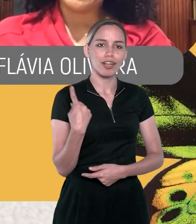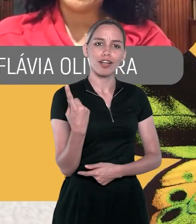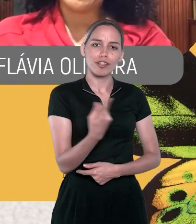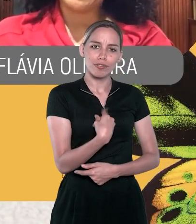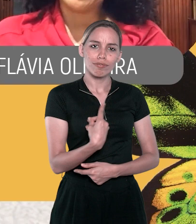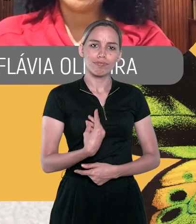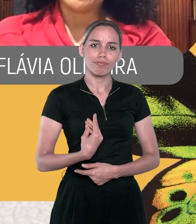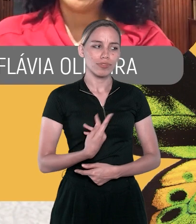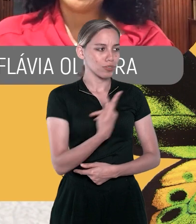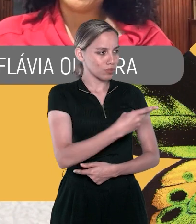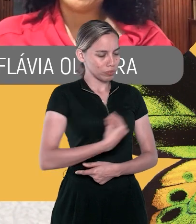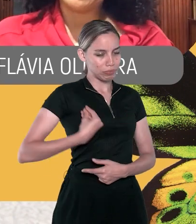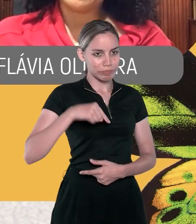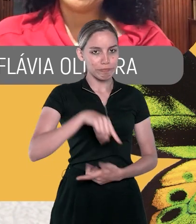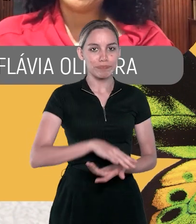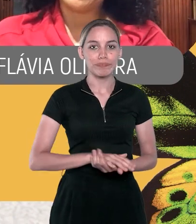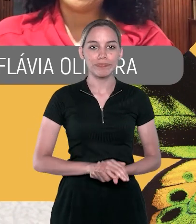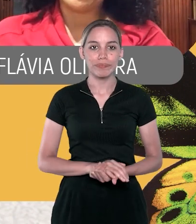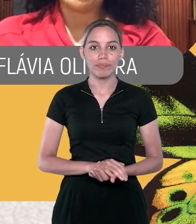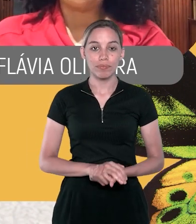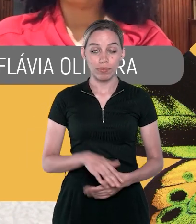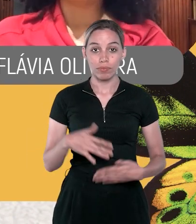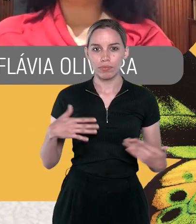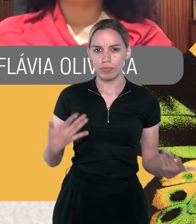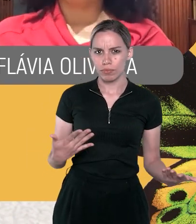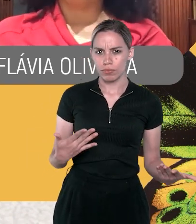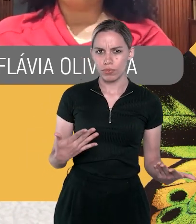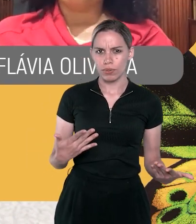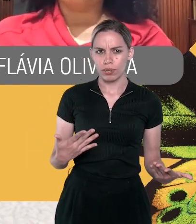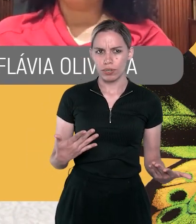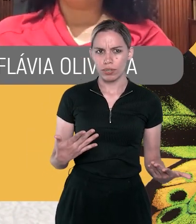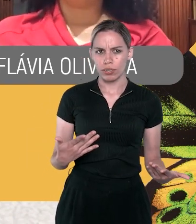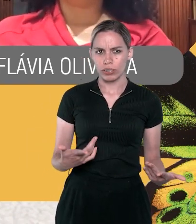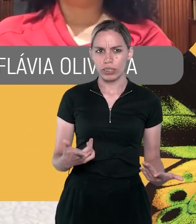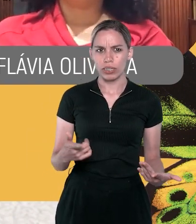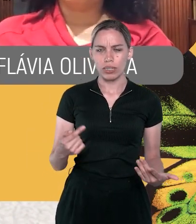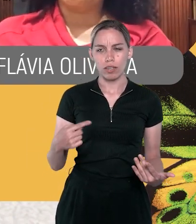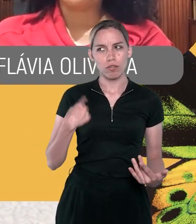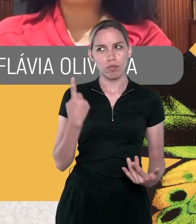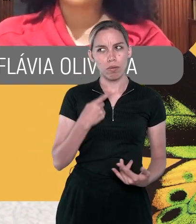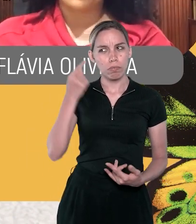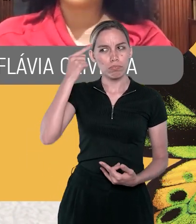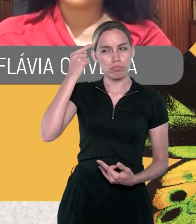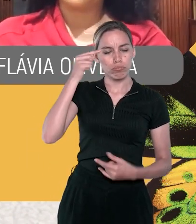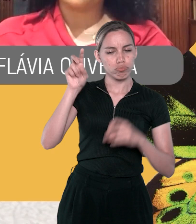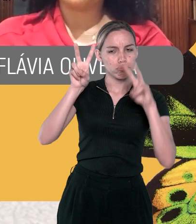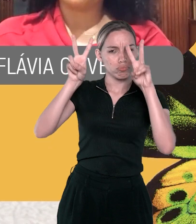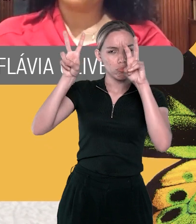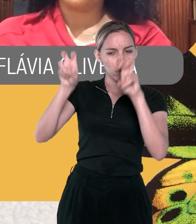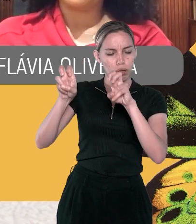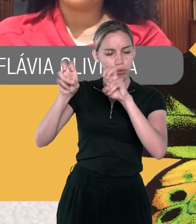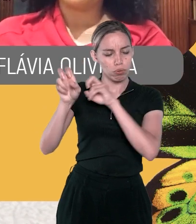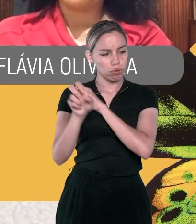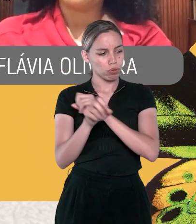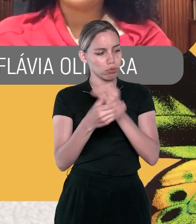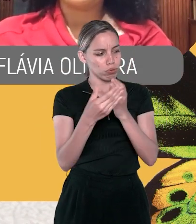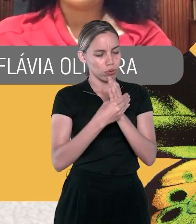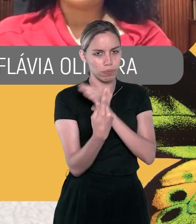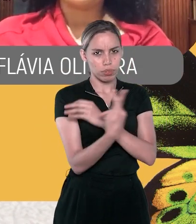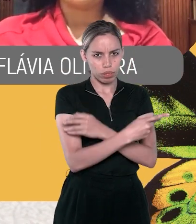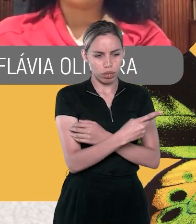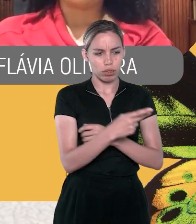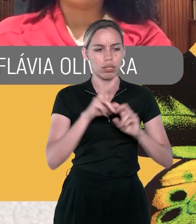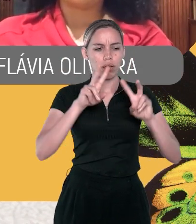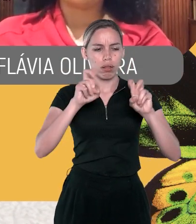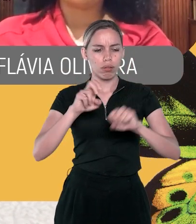Então, nós, como temos feito, fizemos um recorte, pensamos um assunto do livro do Sérgio, que é a questão do